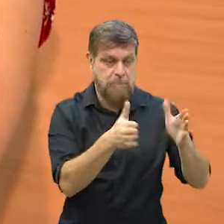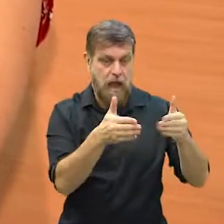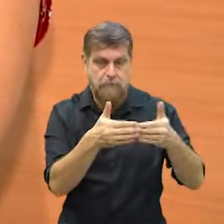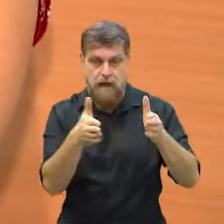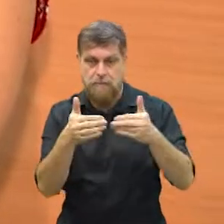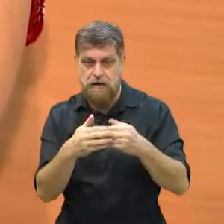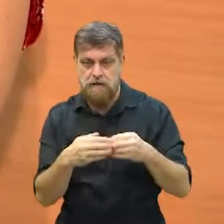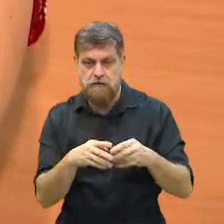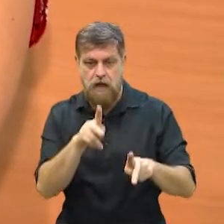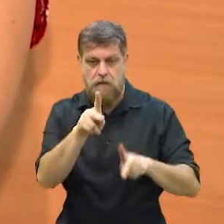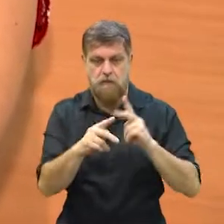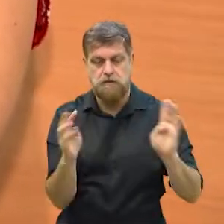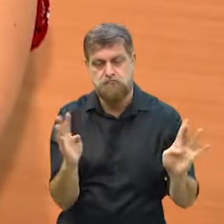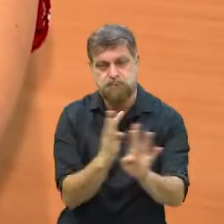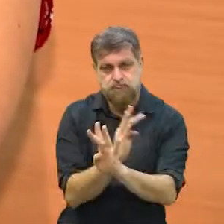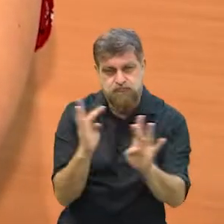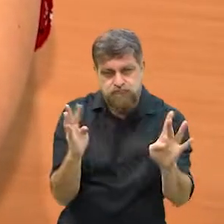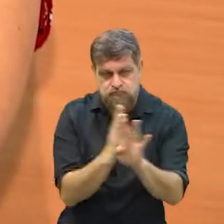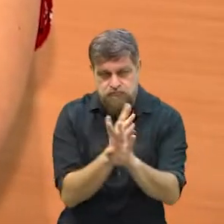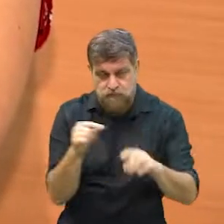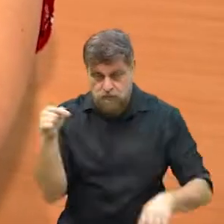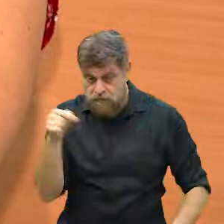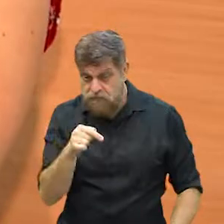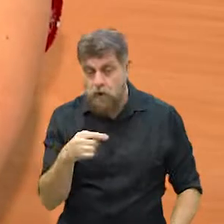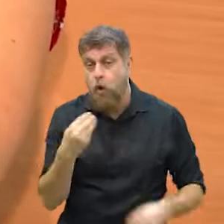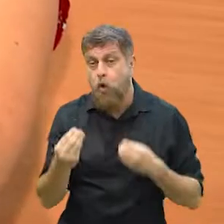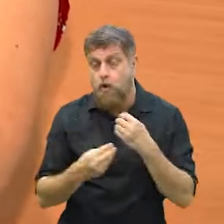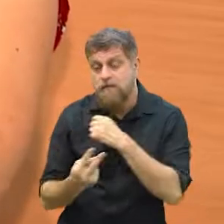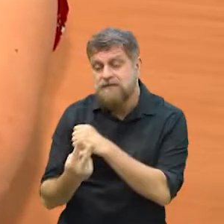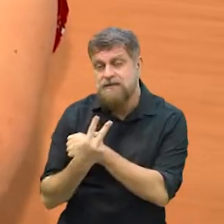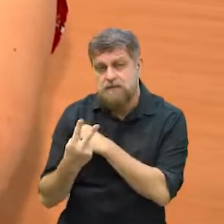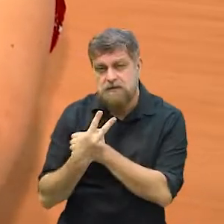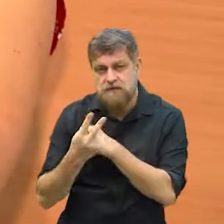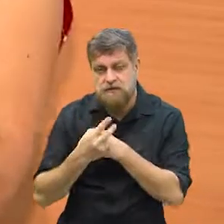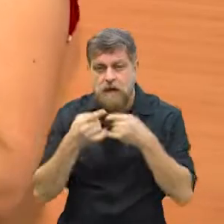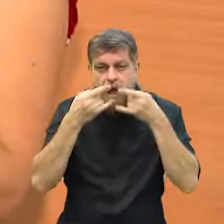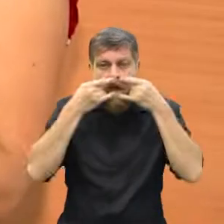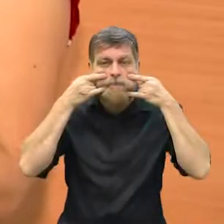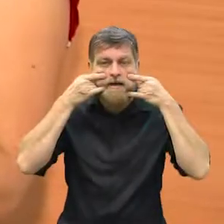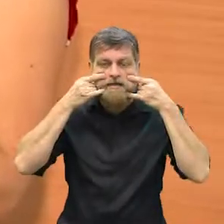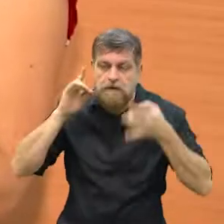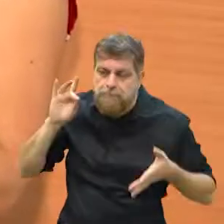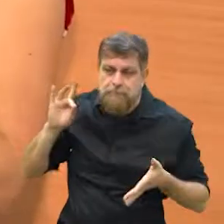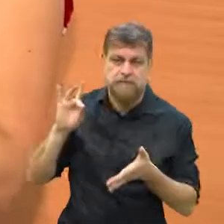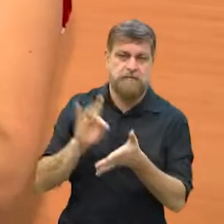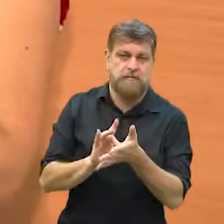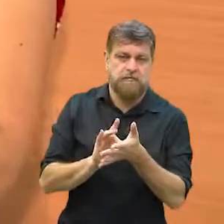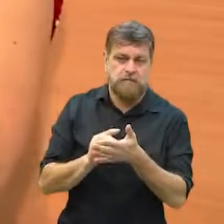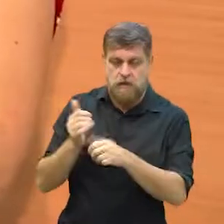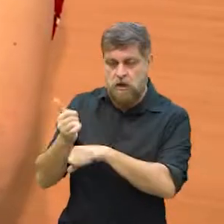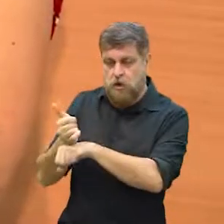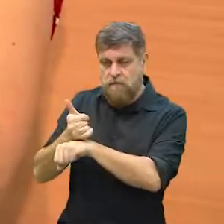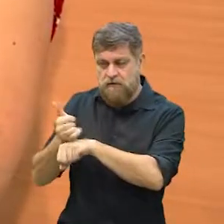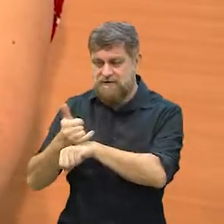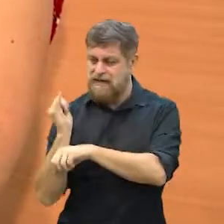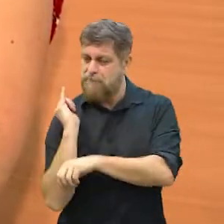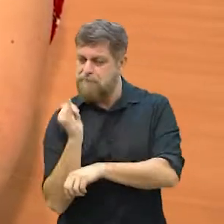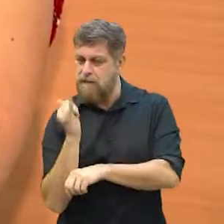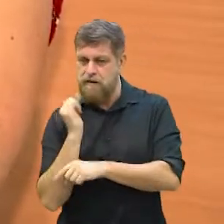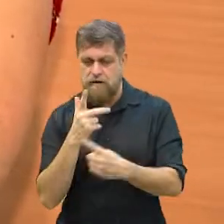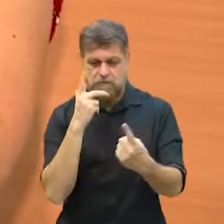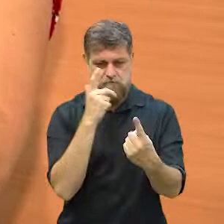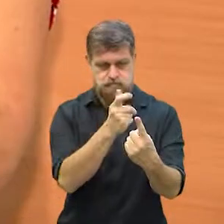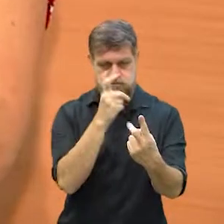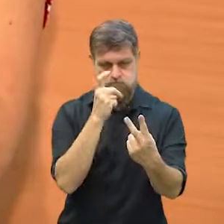fundamental que a população se proteja, e uma das formas de proteção é a máscara. Todos os especialistas têm dito